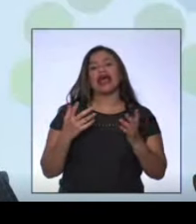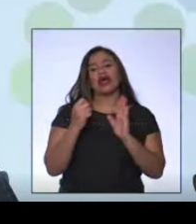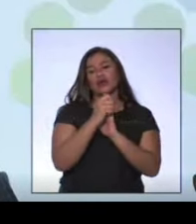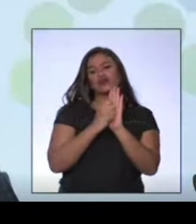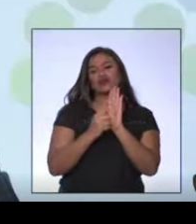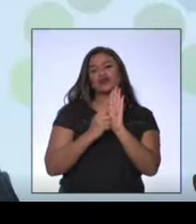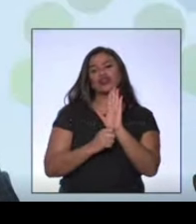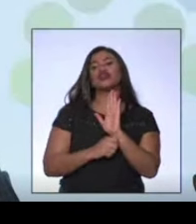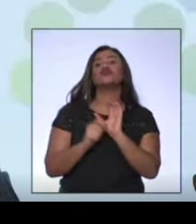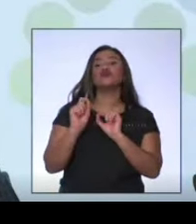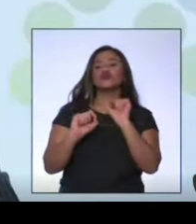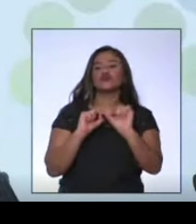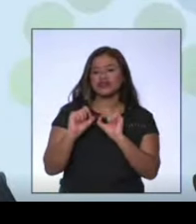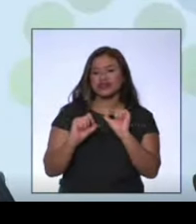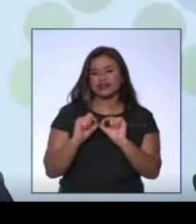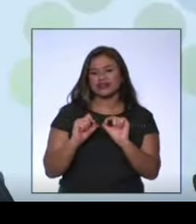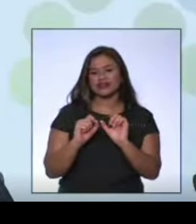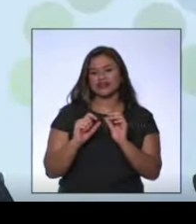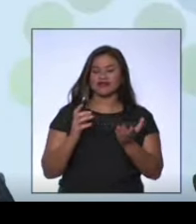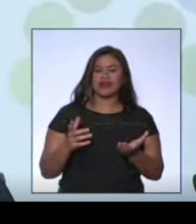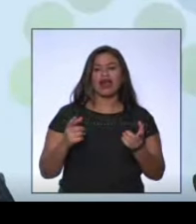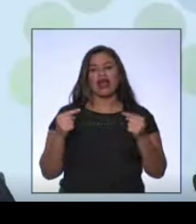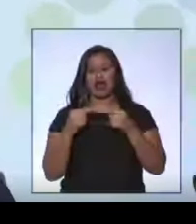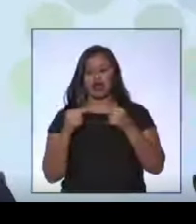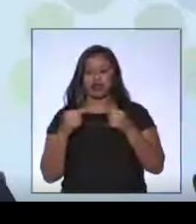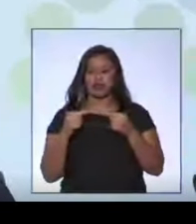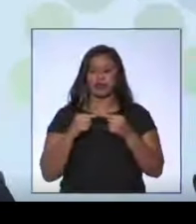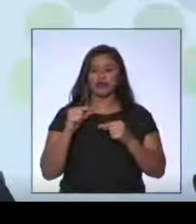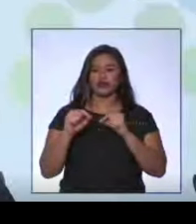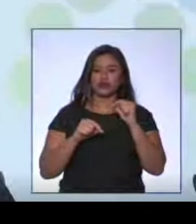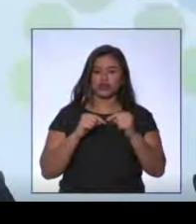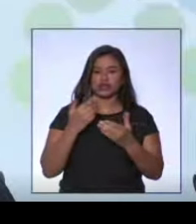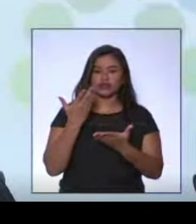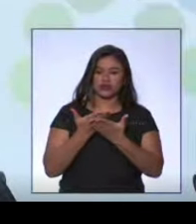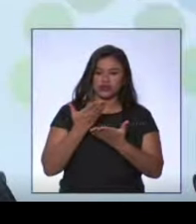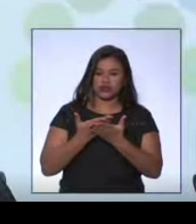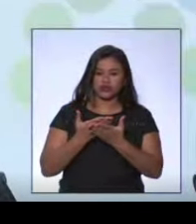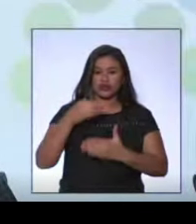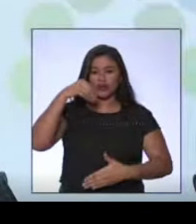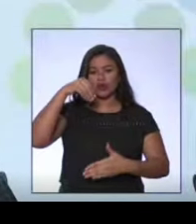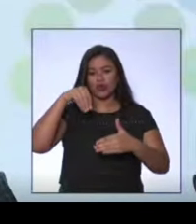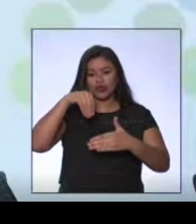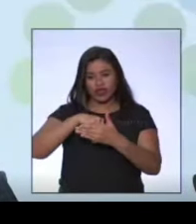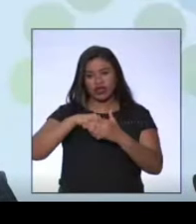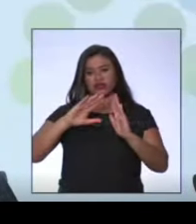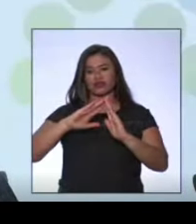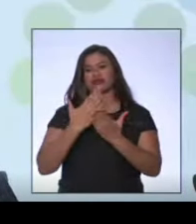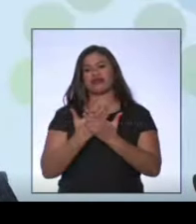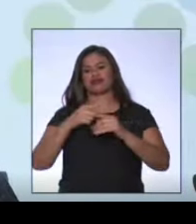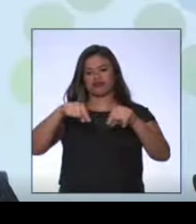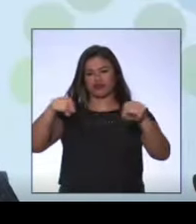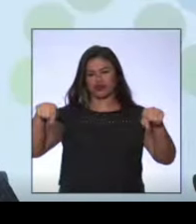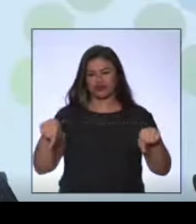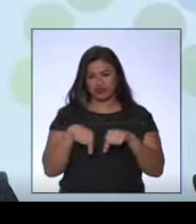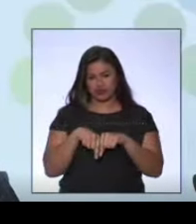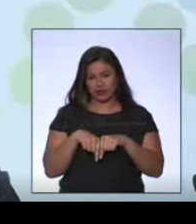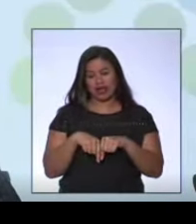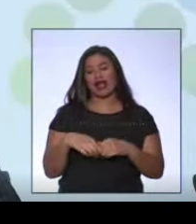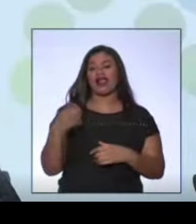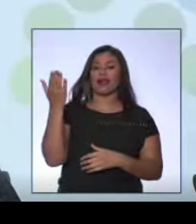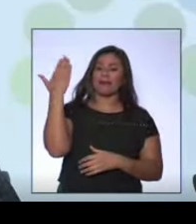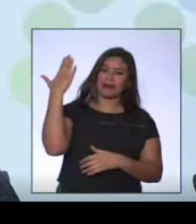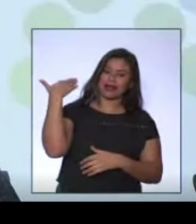diz. Clássico vem de classe. Textos que se estudam na sala de aula, na classe. Daí, no tempo da